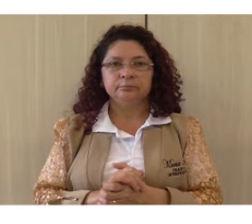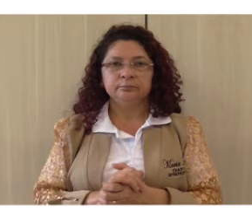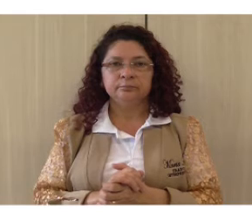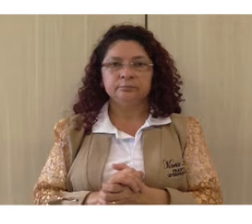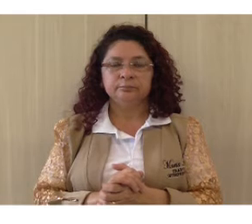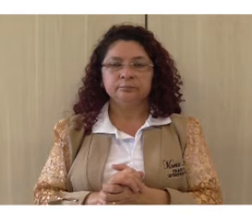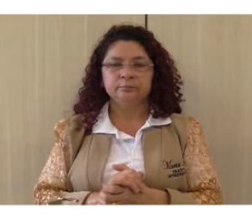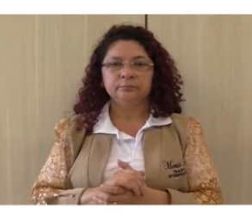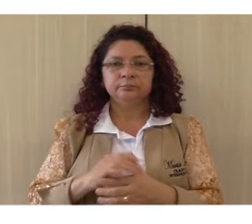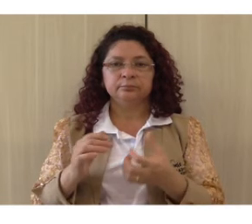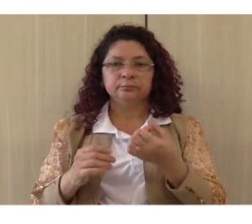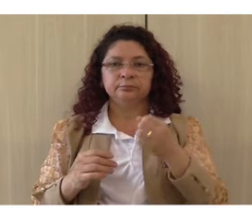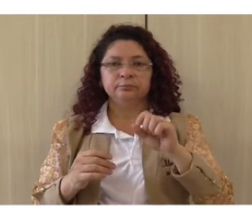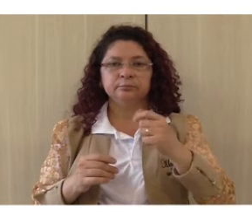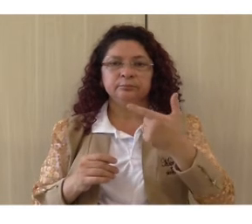Item